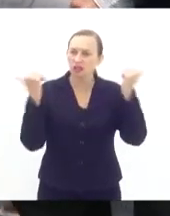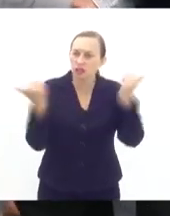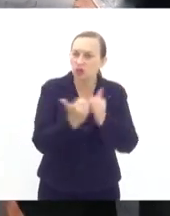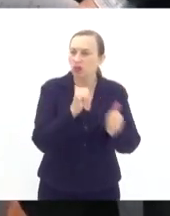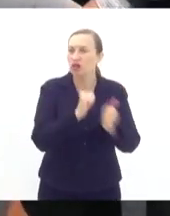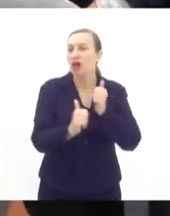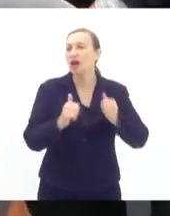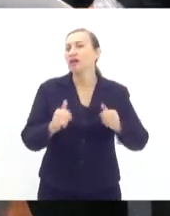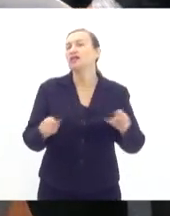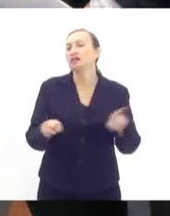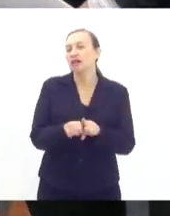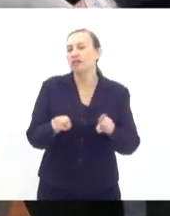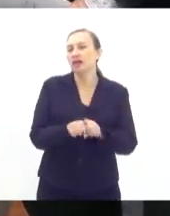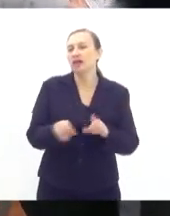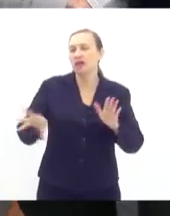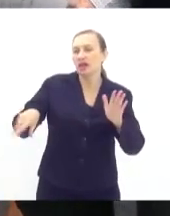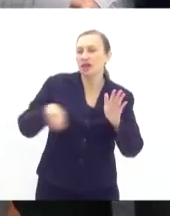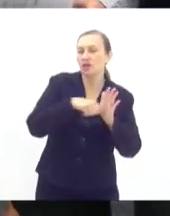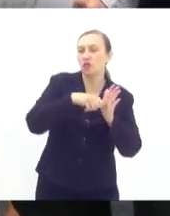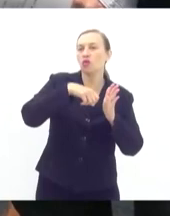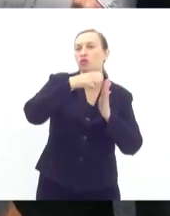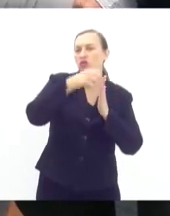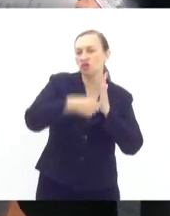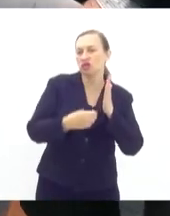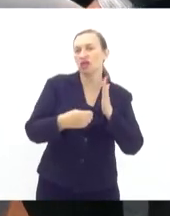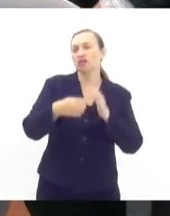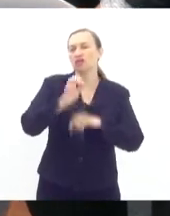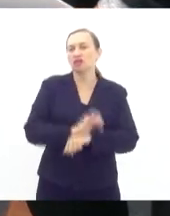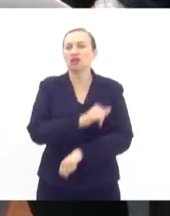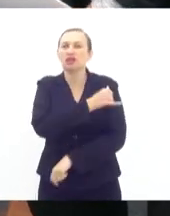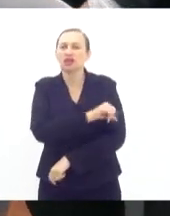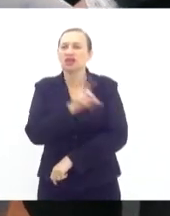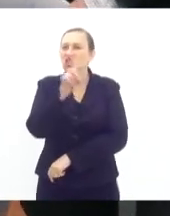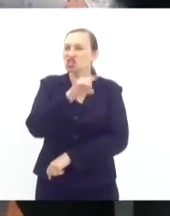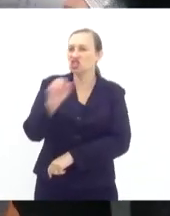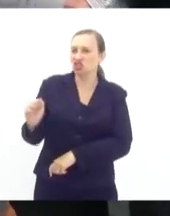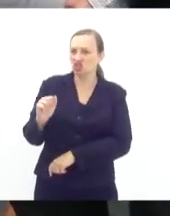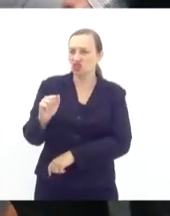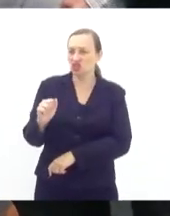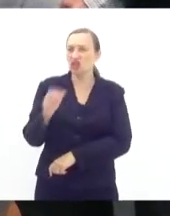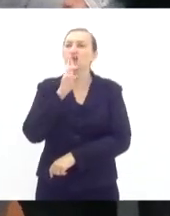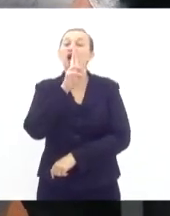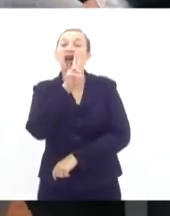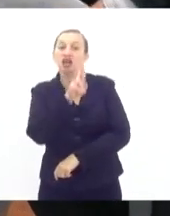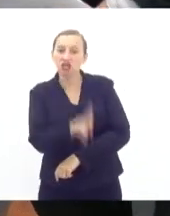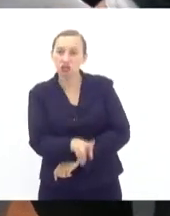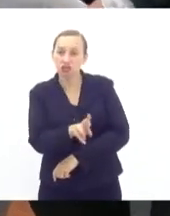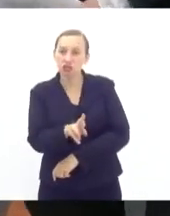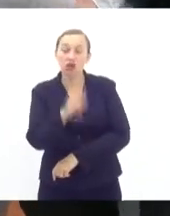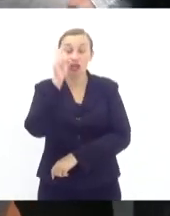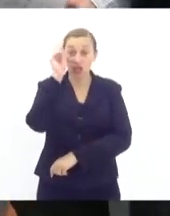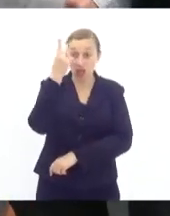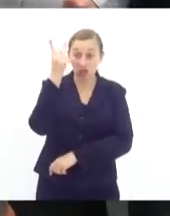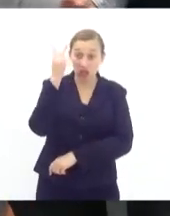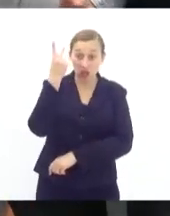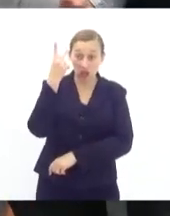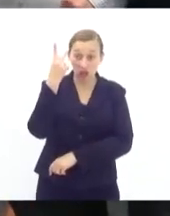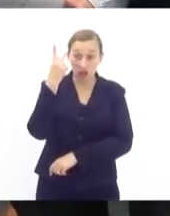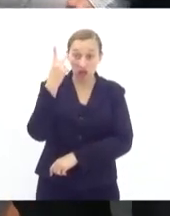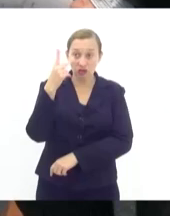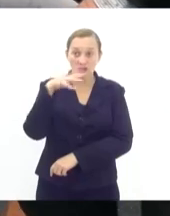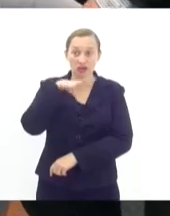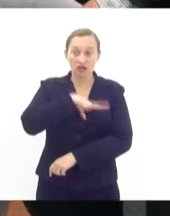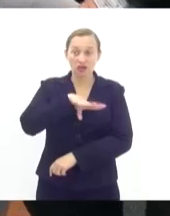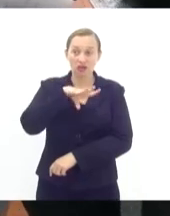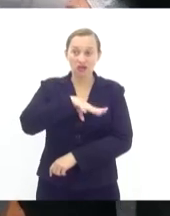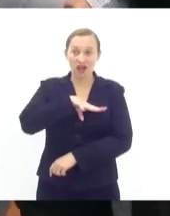também para colocar no calendário do Estado do Rio de Janeiro essa data que é o dia da resposta histórica o dia em que o